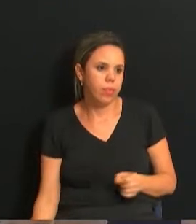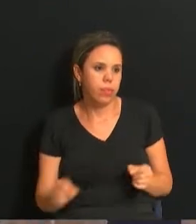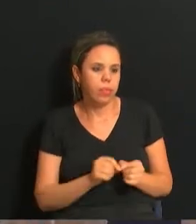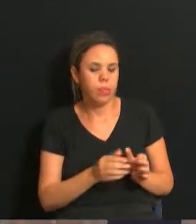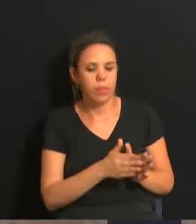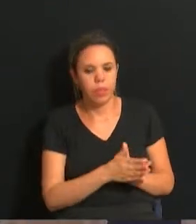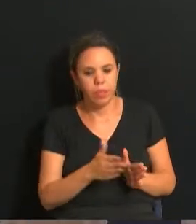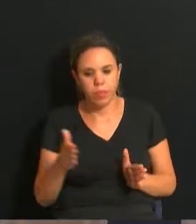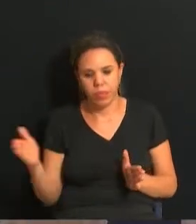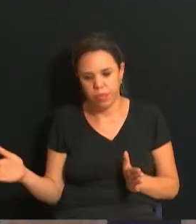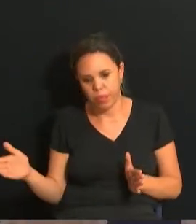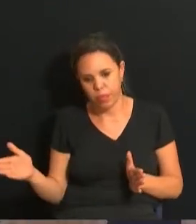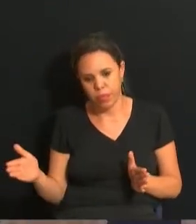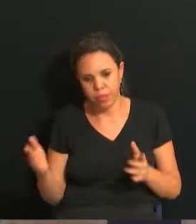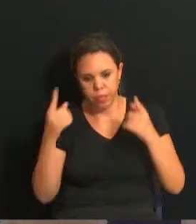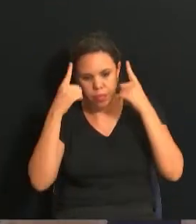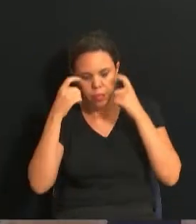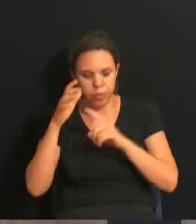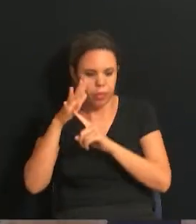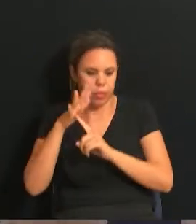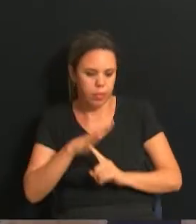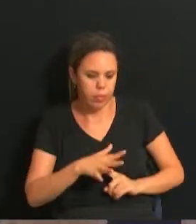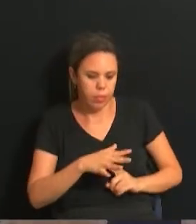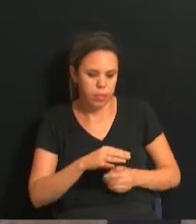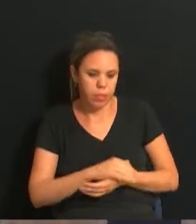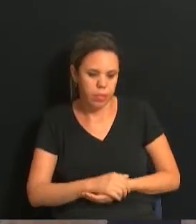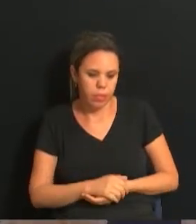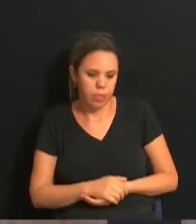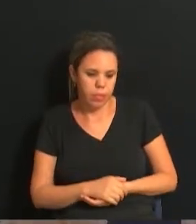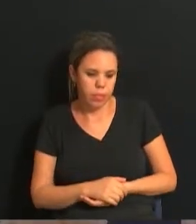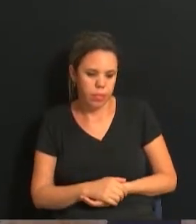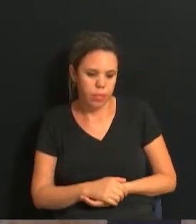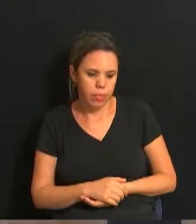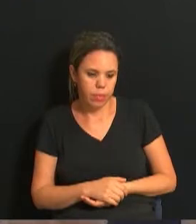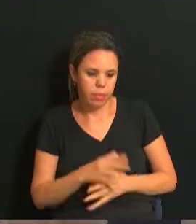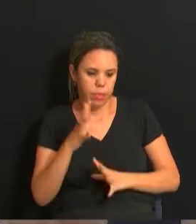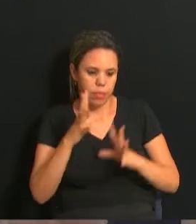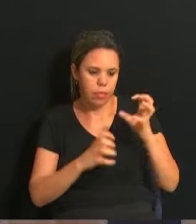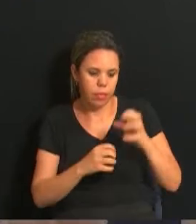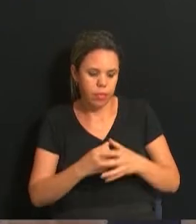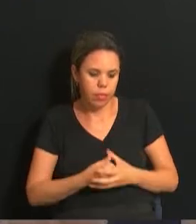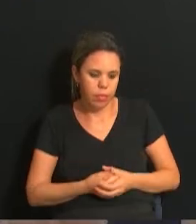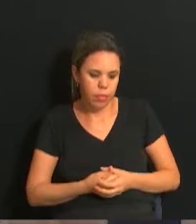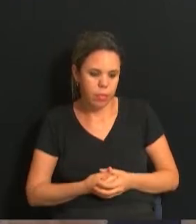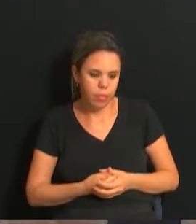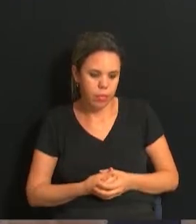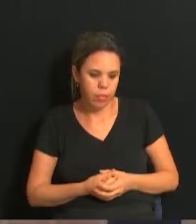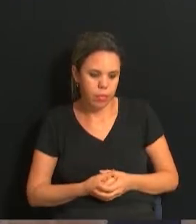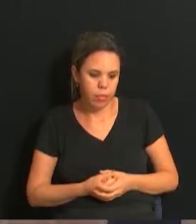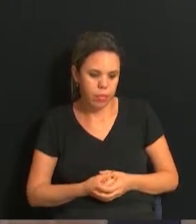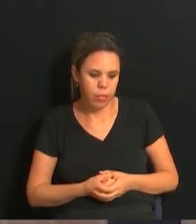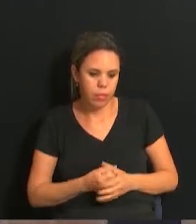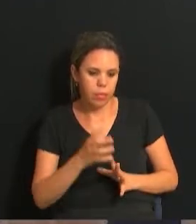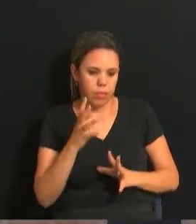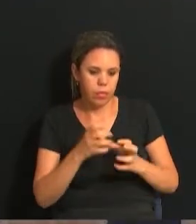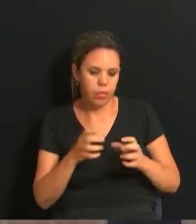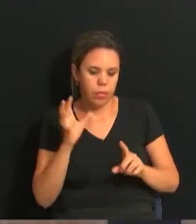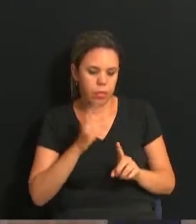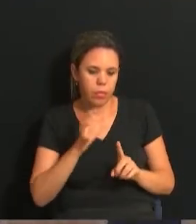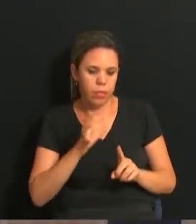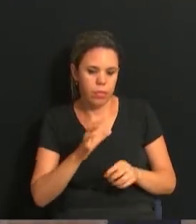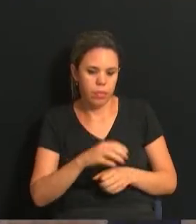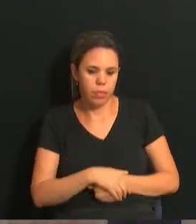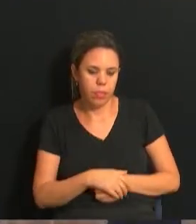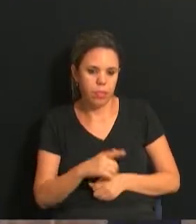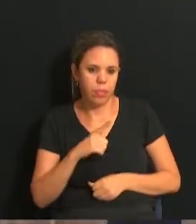fase da agressão, a fase da briga, da tensão, da agressão. Tem